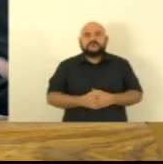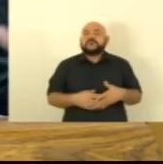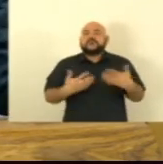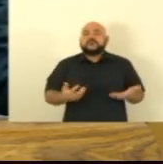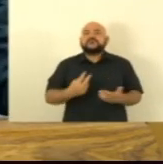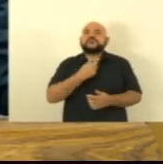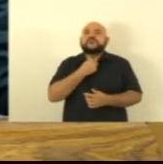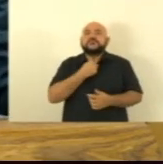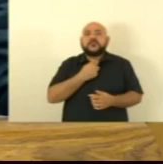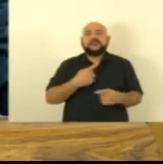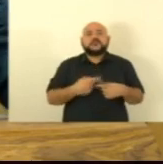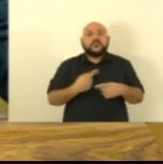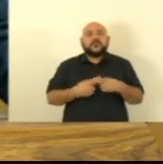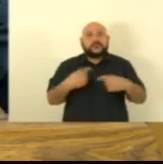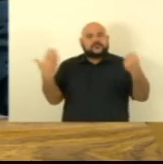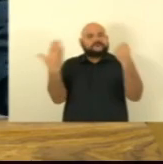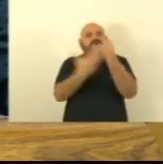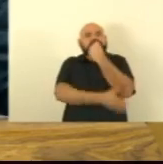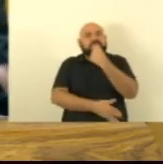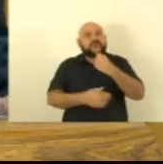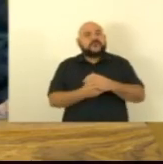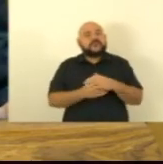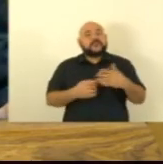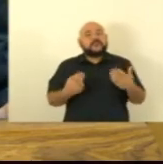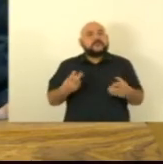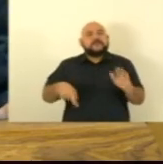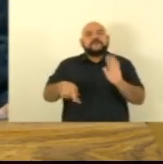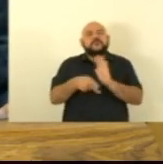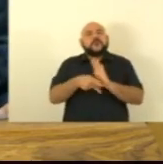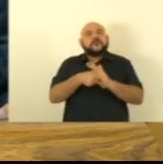diante da defesa institucional